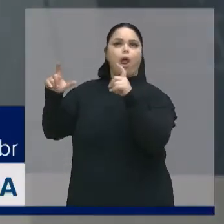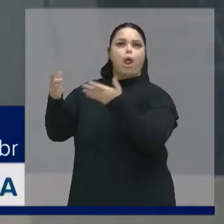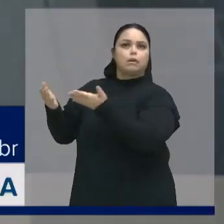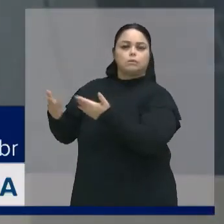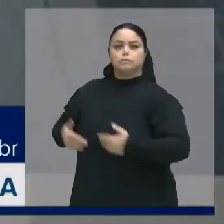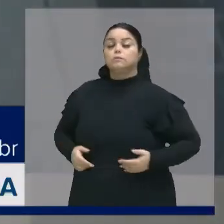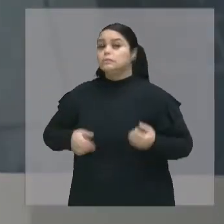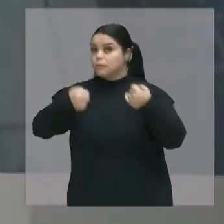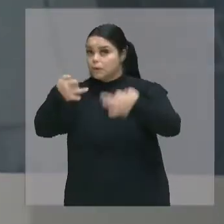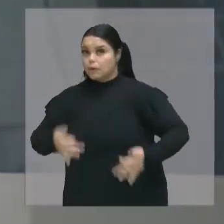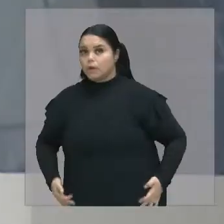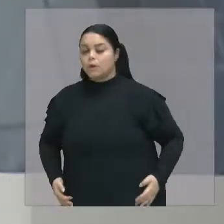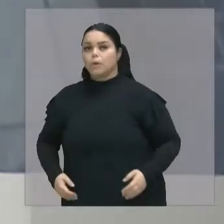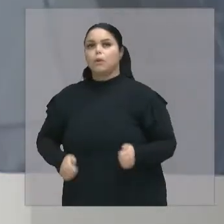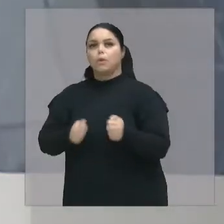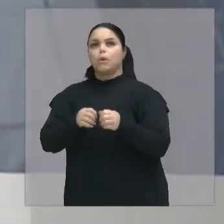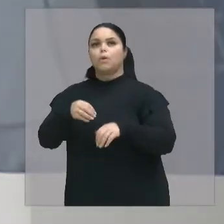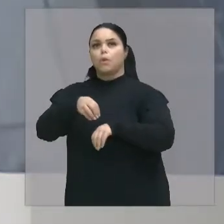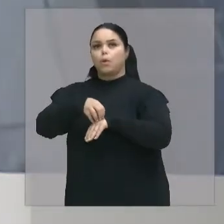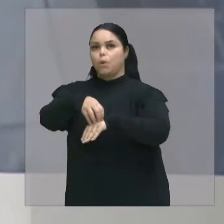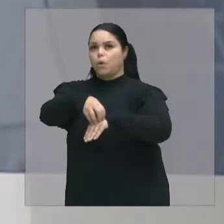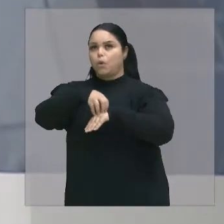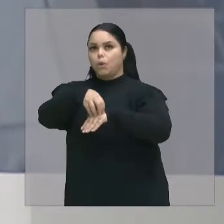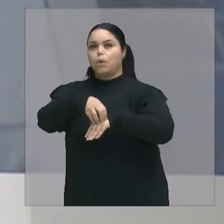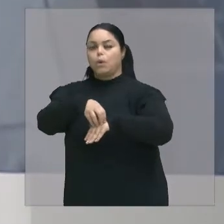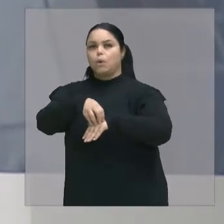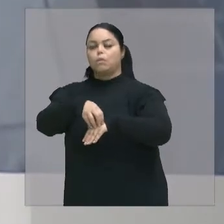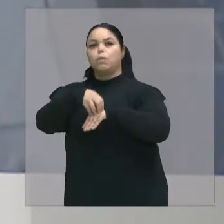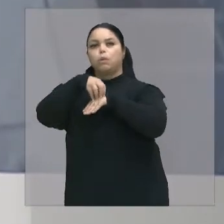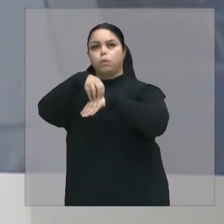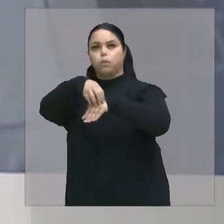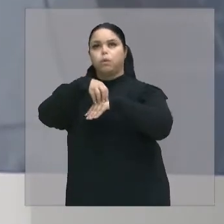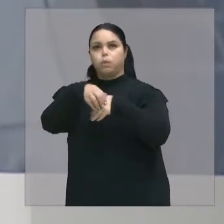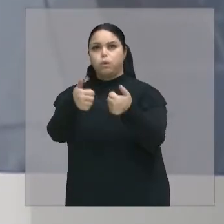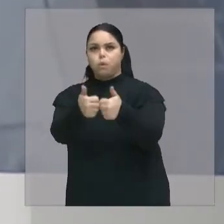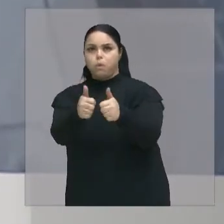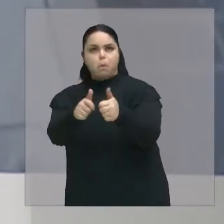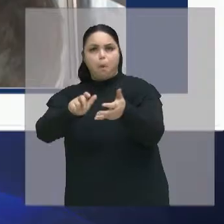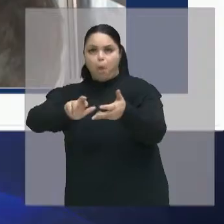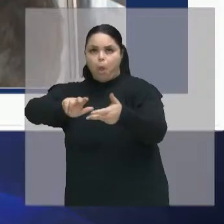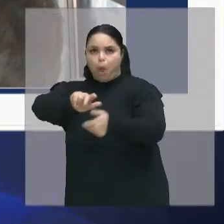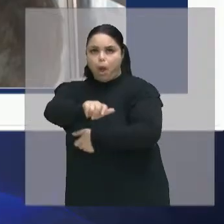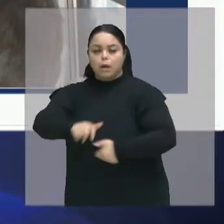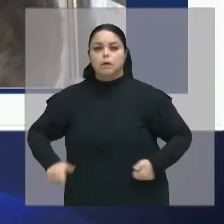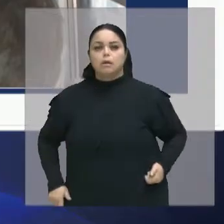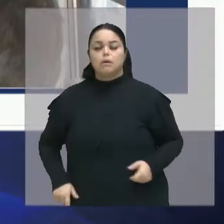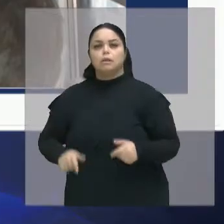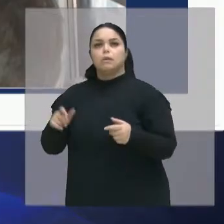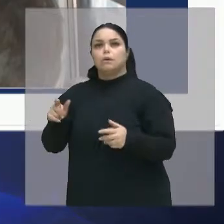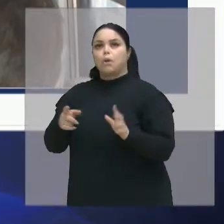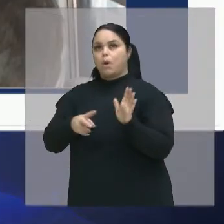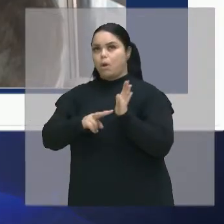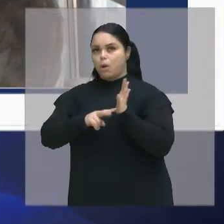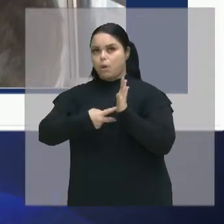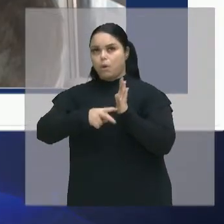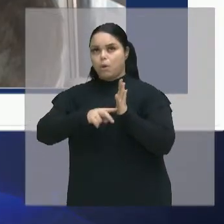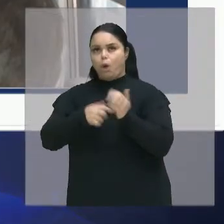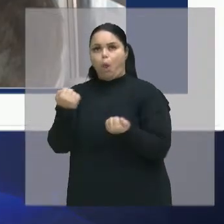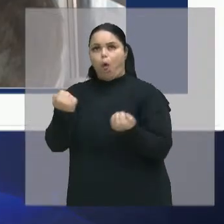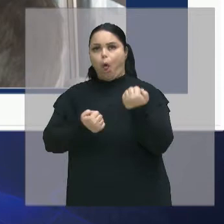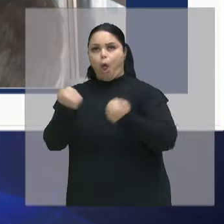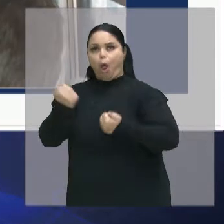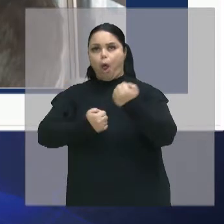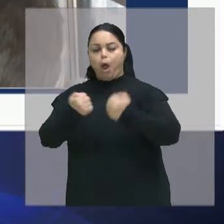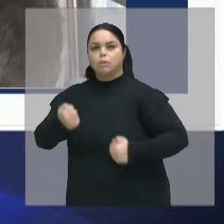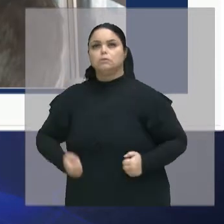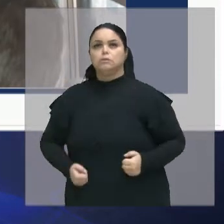Hoje vou falar sobre o transporte coletivo. Nós recebemos aqui o Sindicato dos Motoristas, a